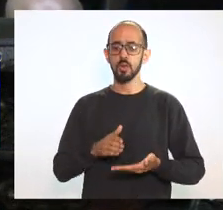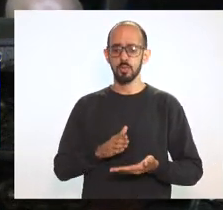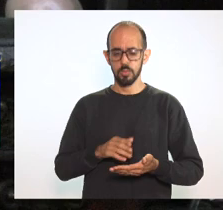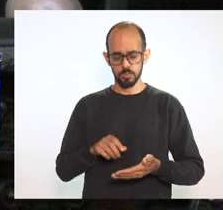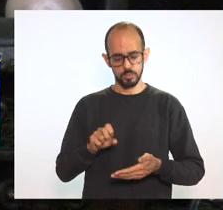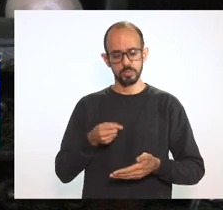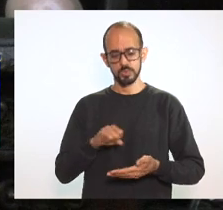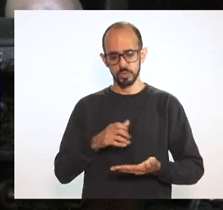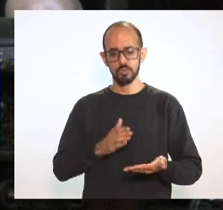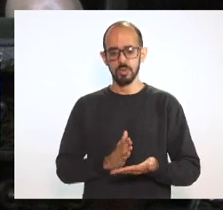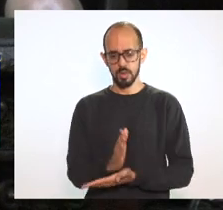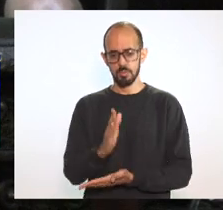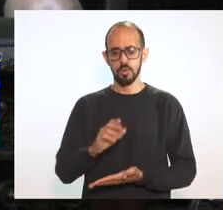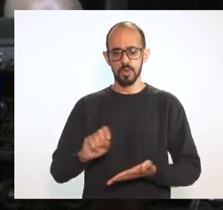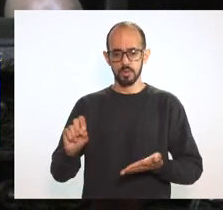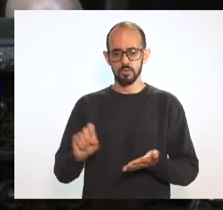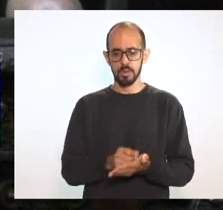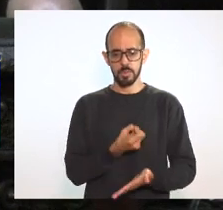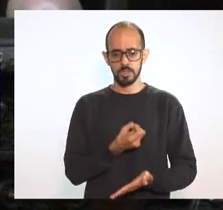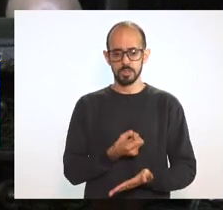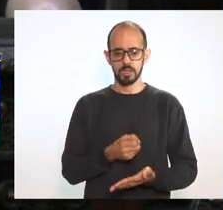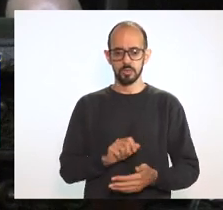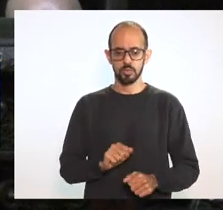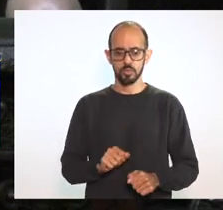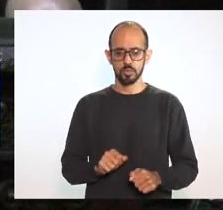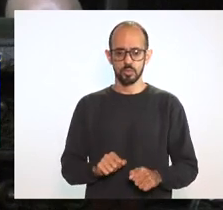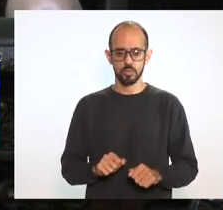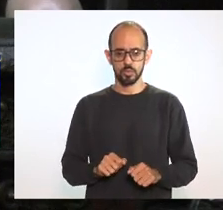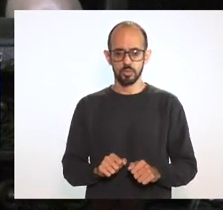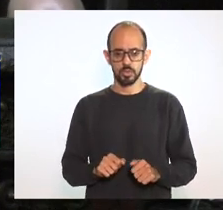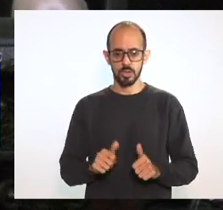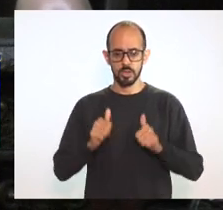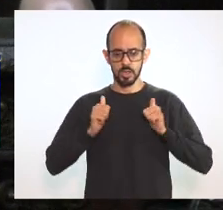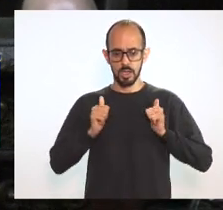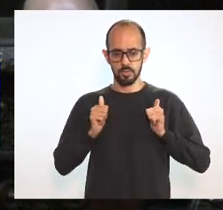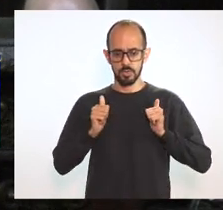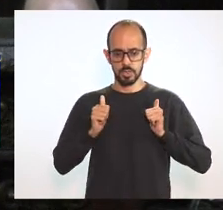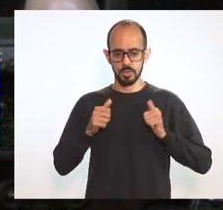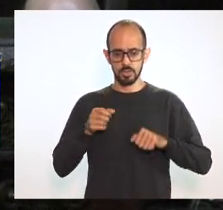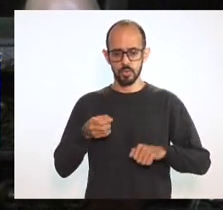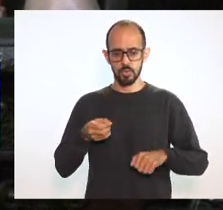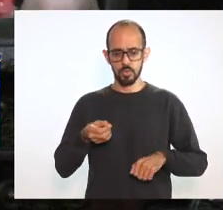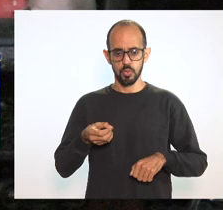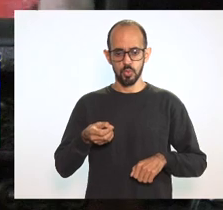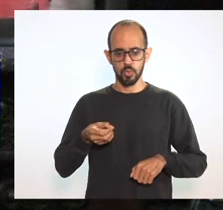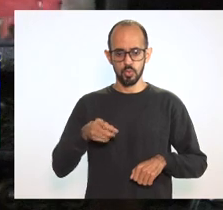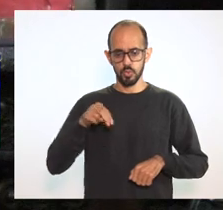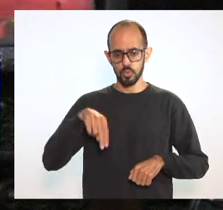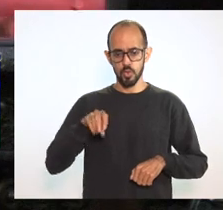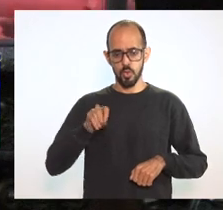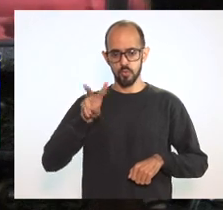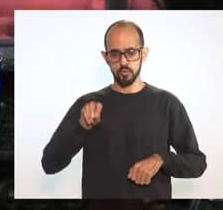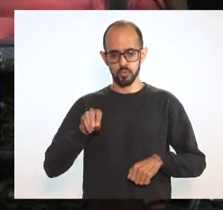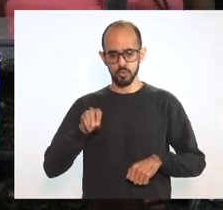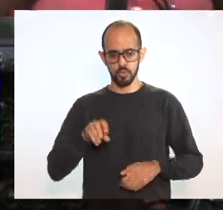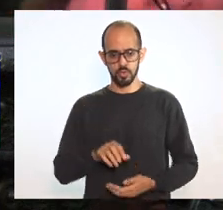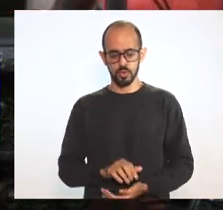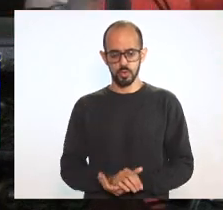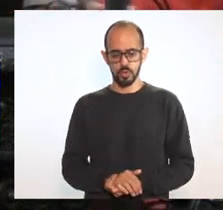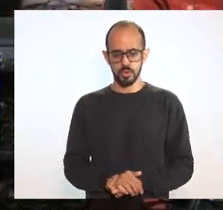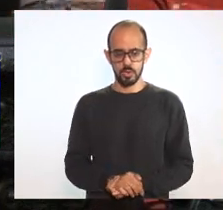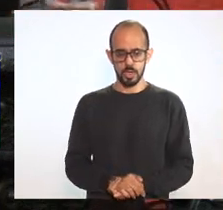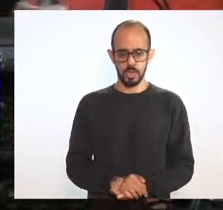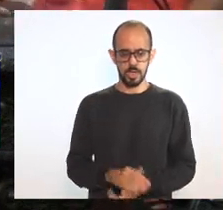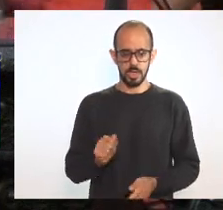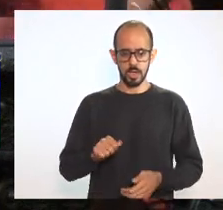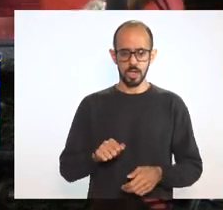estão aprovados, vai à promulgação com voto pela abstenção da bancada do Novo. Incluído na ordem do dia, de acordo com o parágrafo 1º do artigo